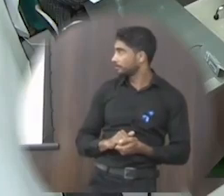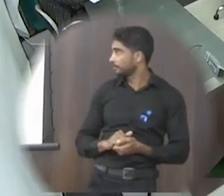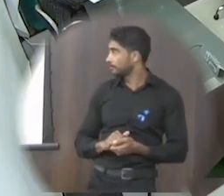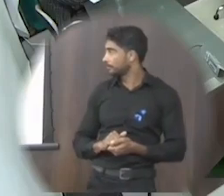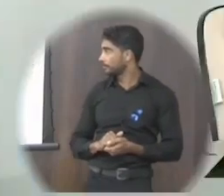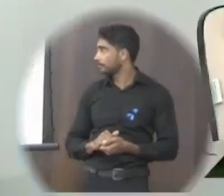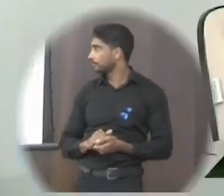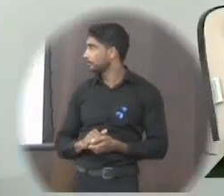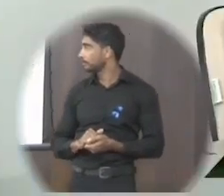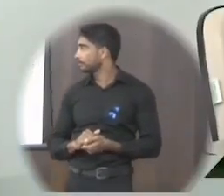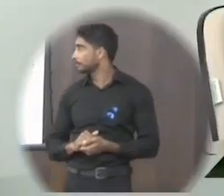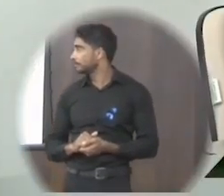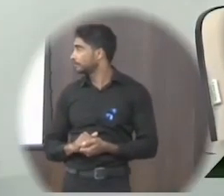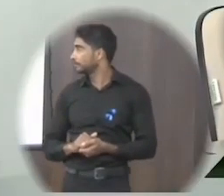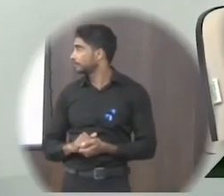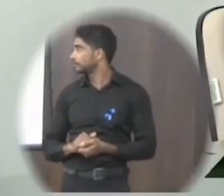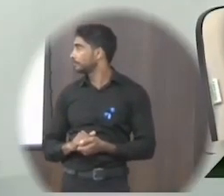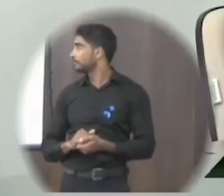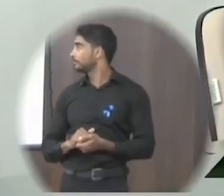É o mesmo. Obrigado, colega.